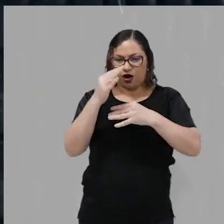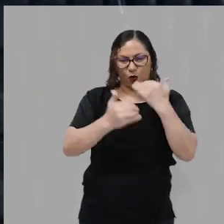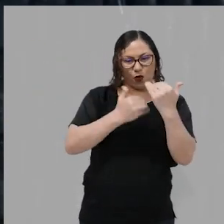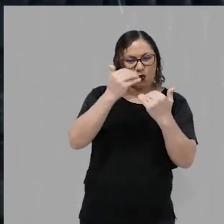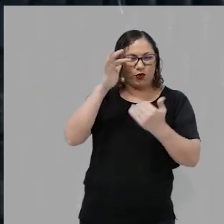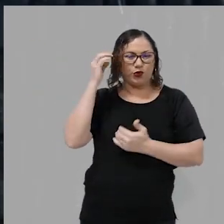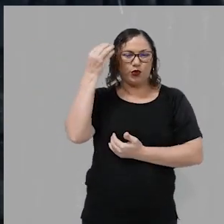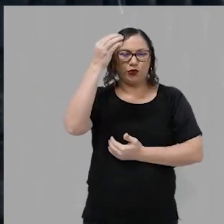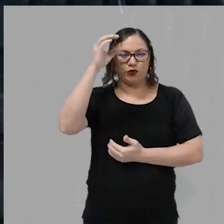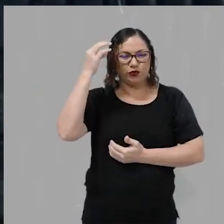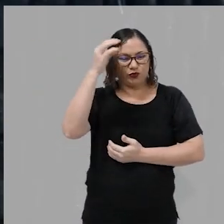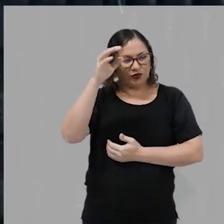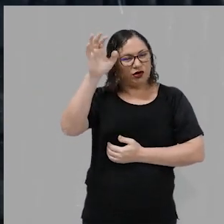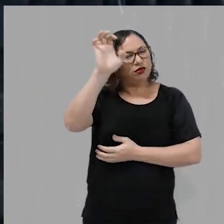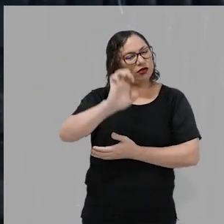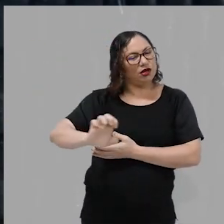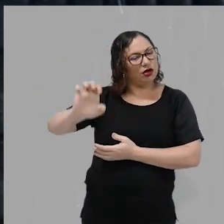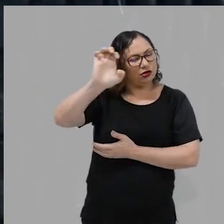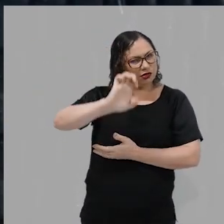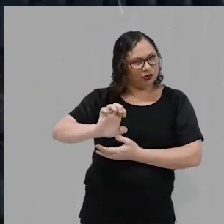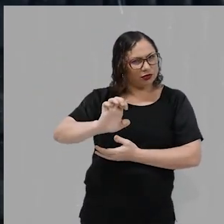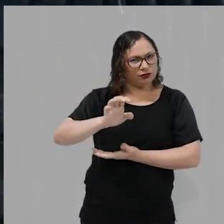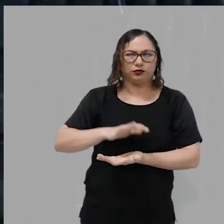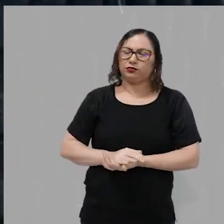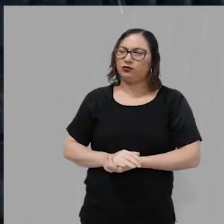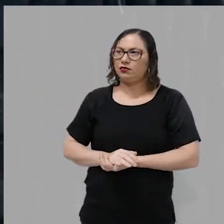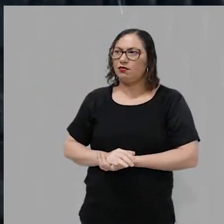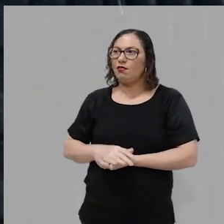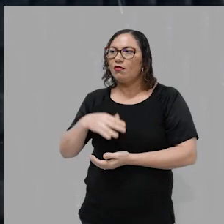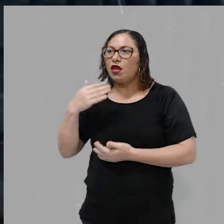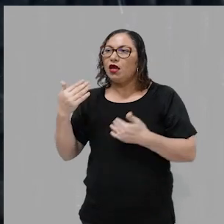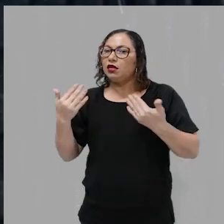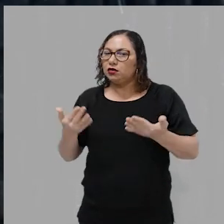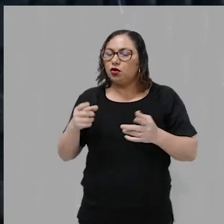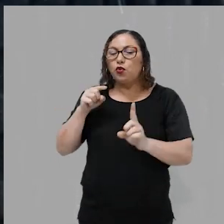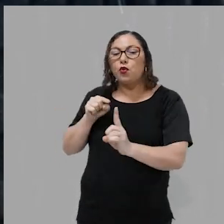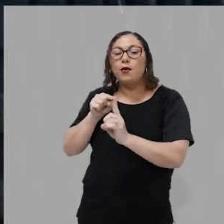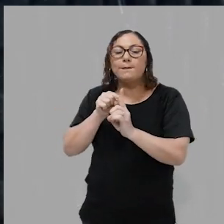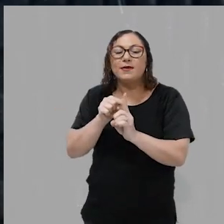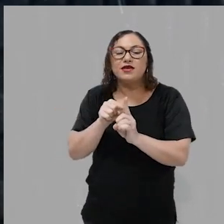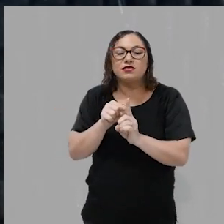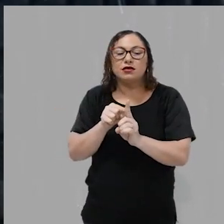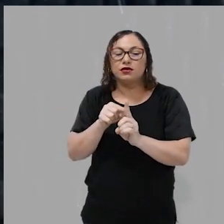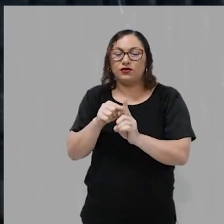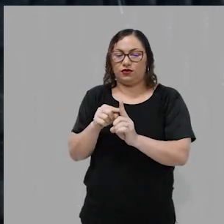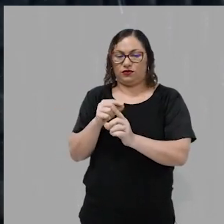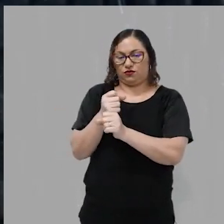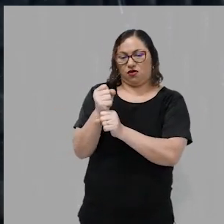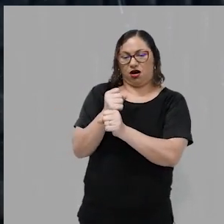cá? Pois é. O objetivo dessa missão artística francesa foi Em